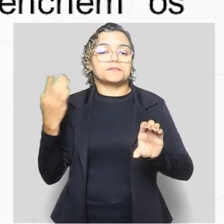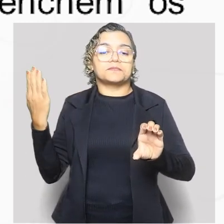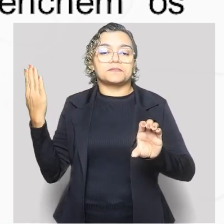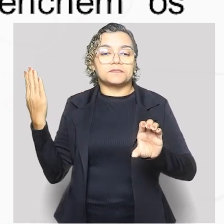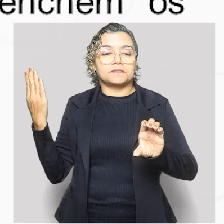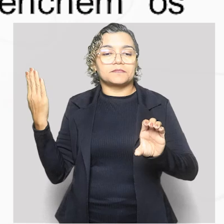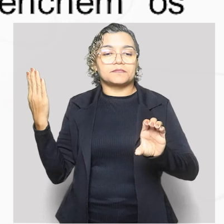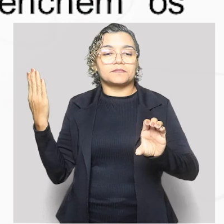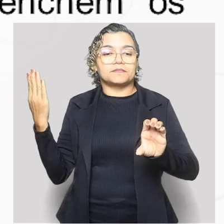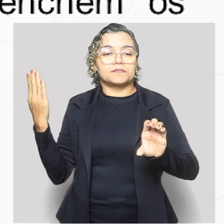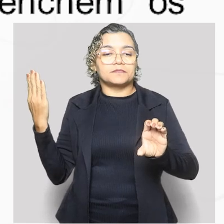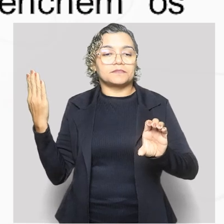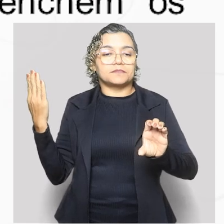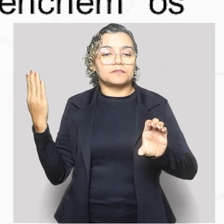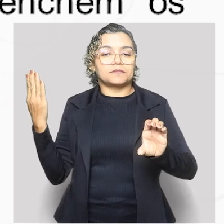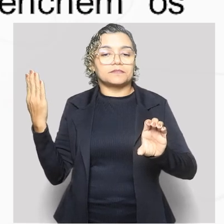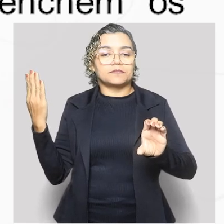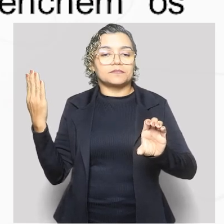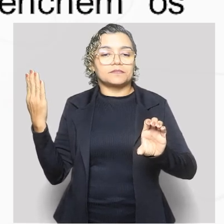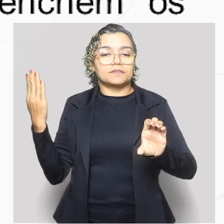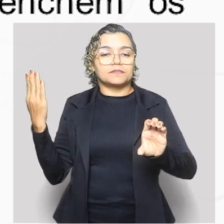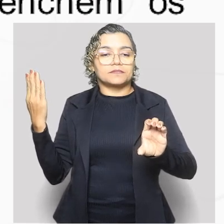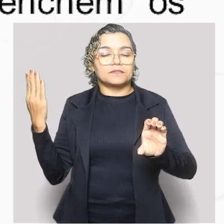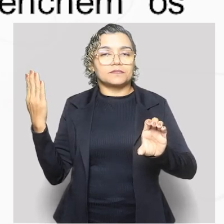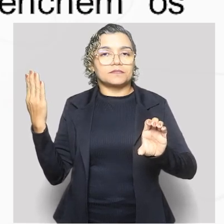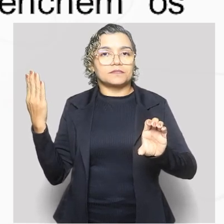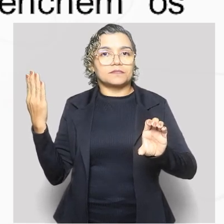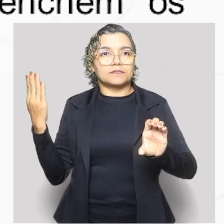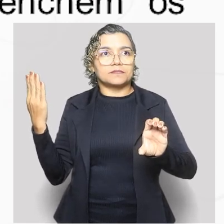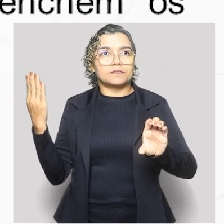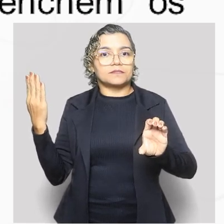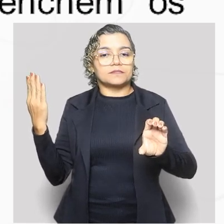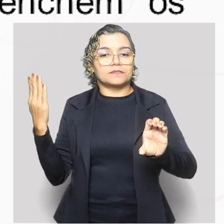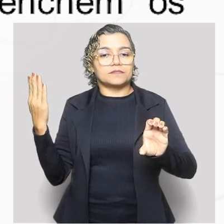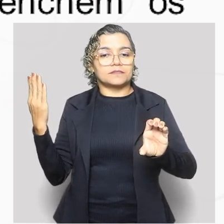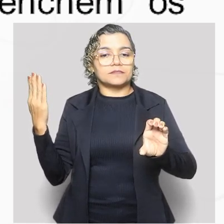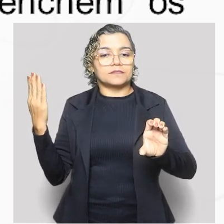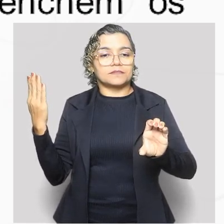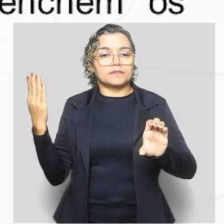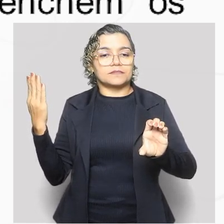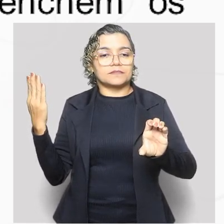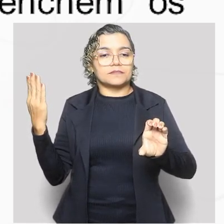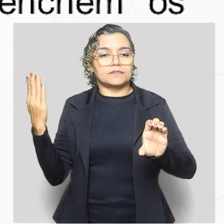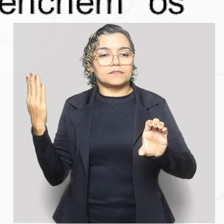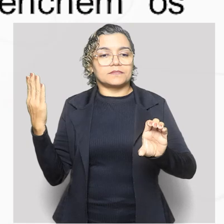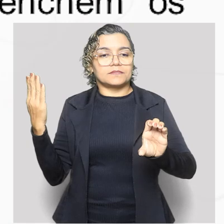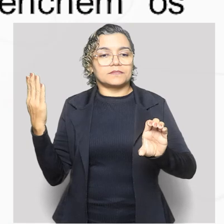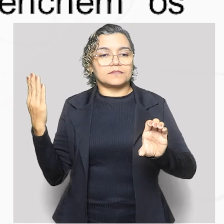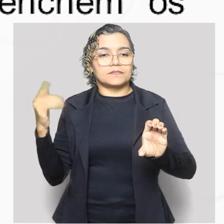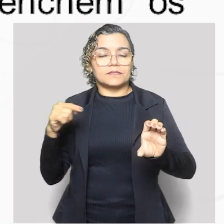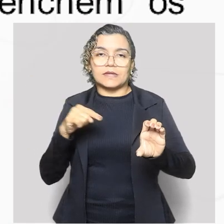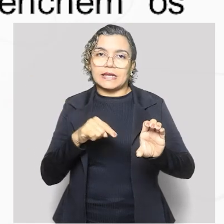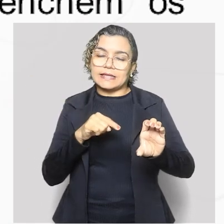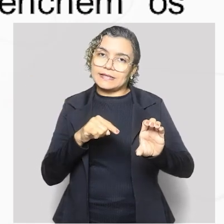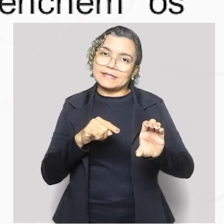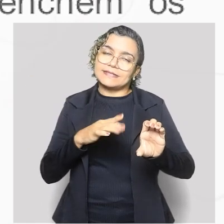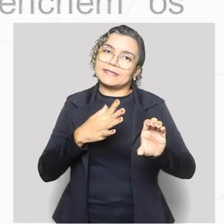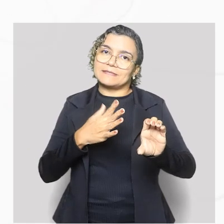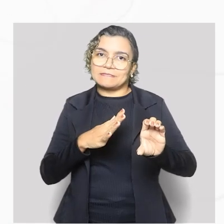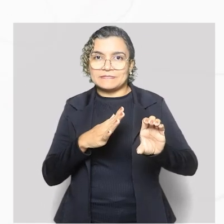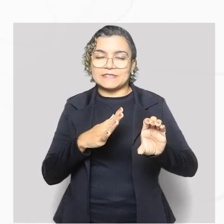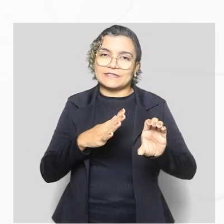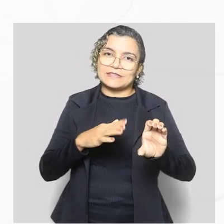vírus não são seres vivos porque preenche os requisitos 2 e 3, mas não o requisito 1. Então, vamos deixar essa letra C aí, né, para a